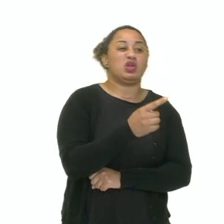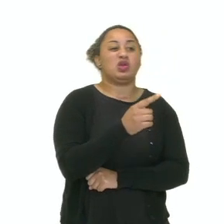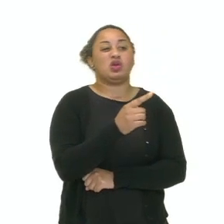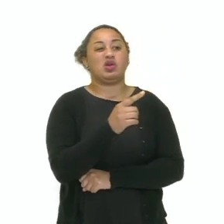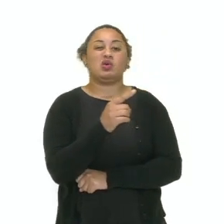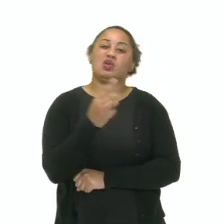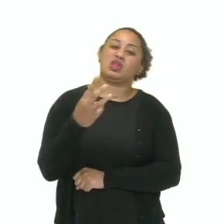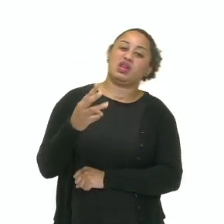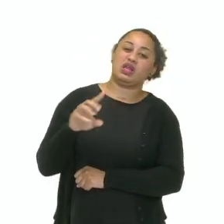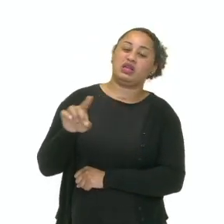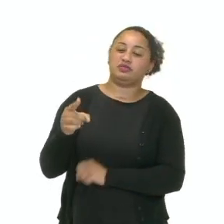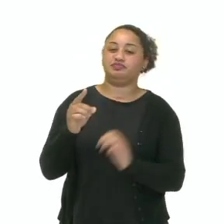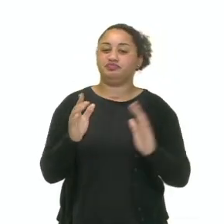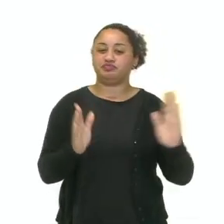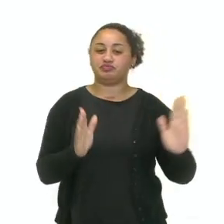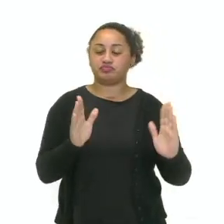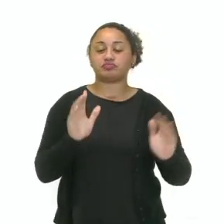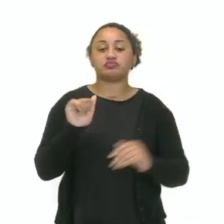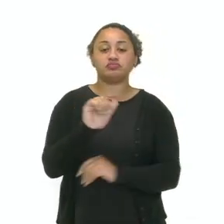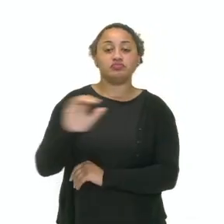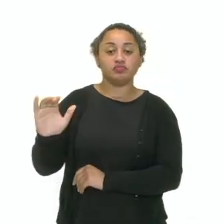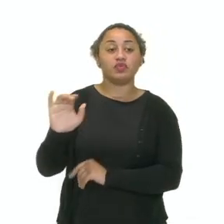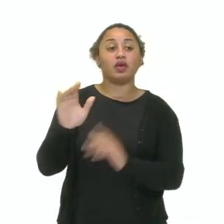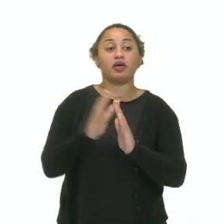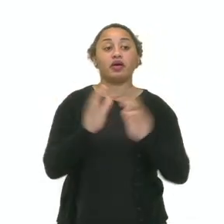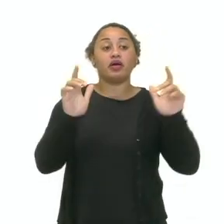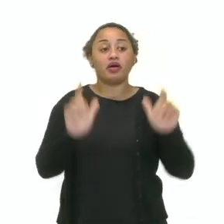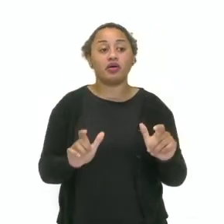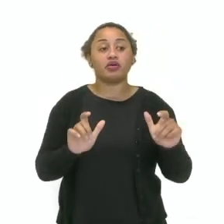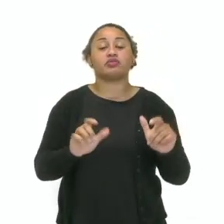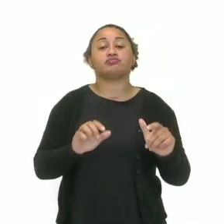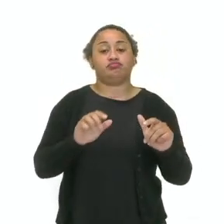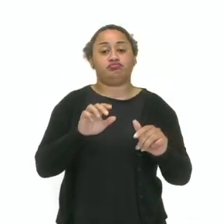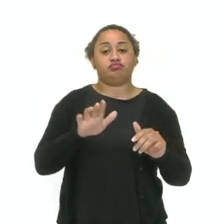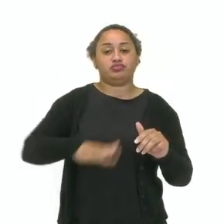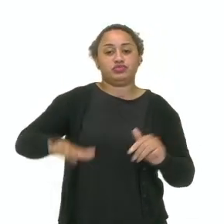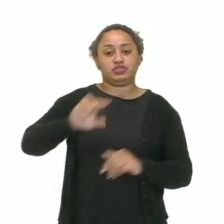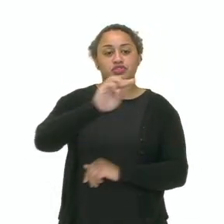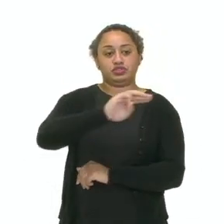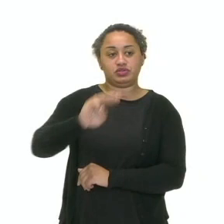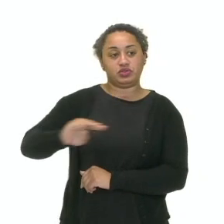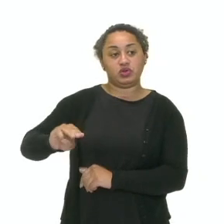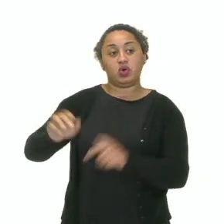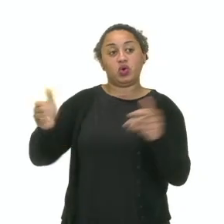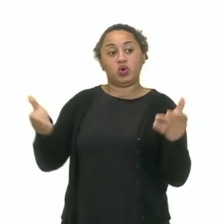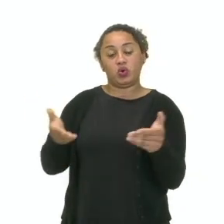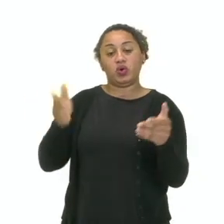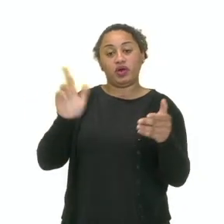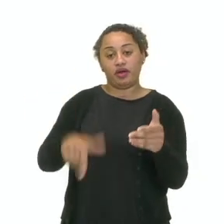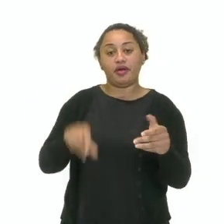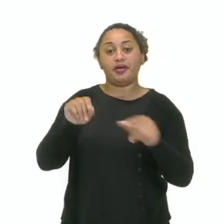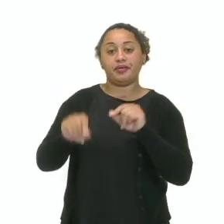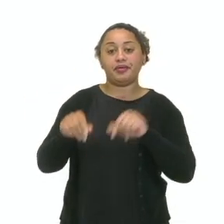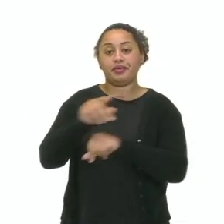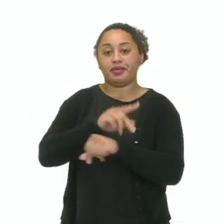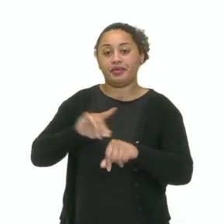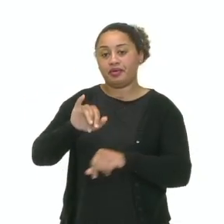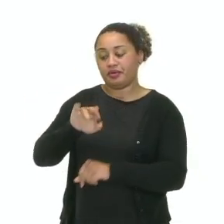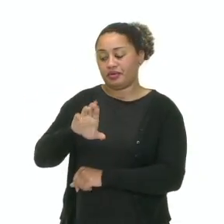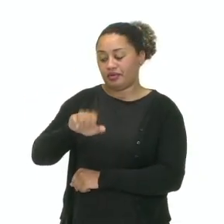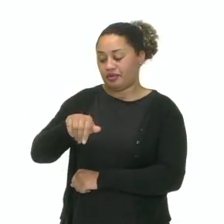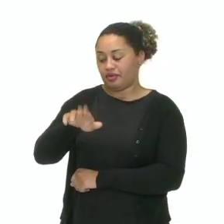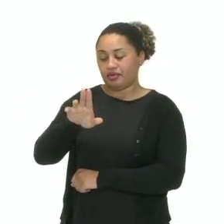e 3000 ali antes de Cristo, na região da Mesopotâmia, onde hoje localiza-se o Iraque,